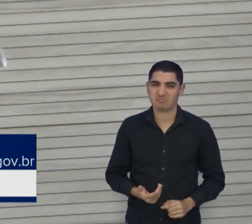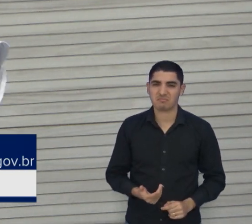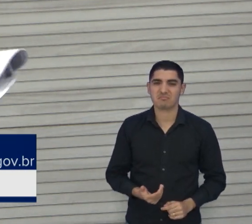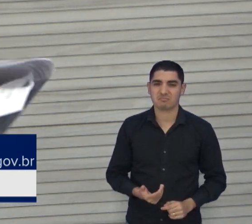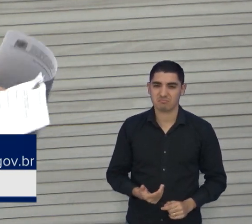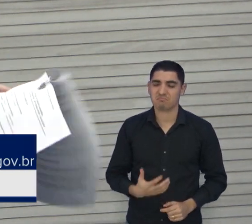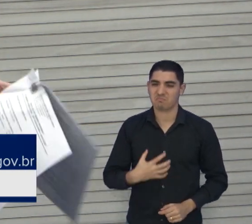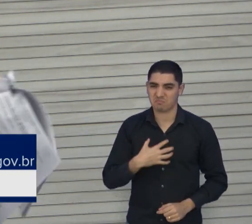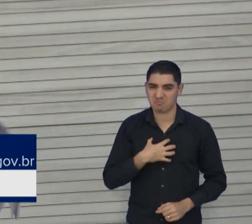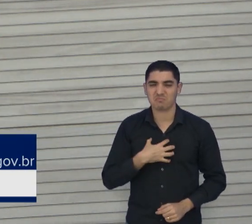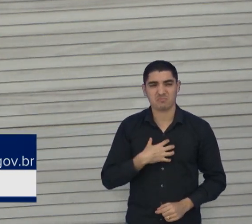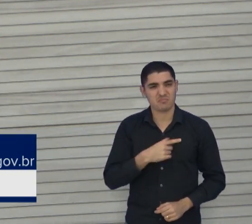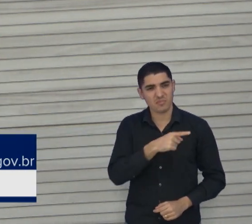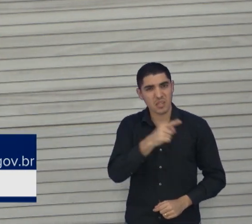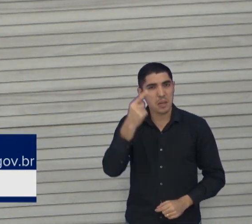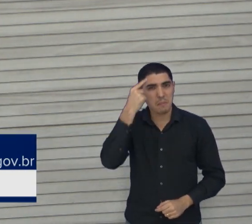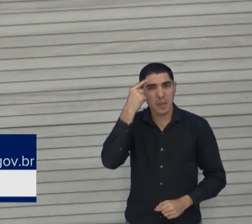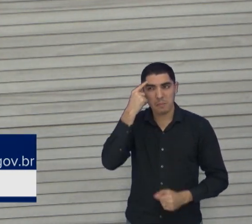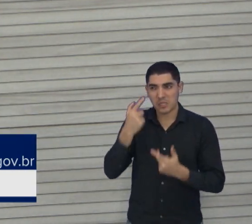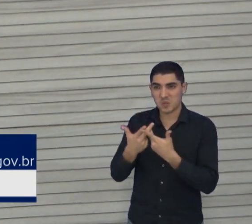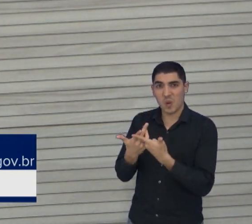menos fígado e mais razão.